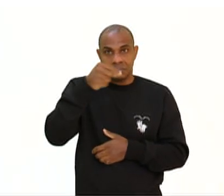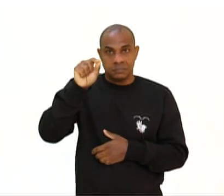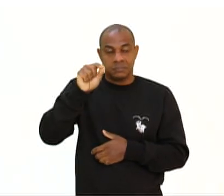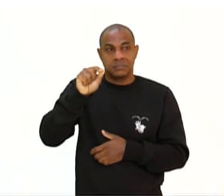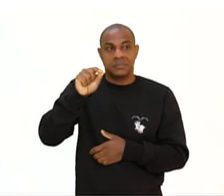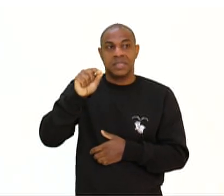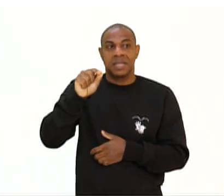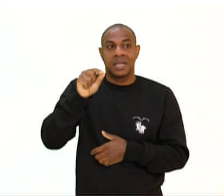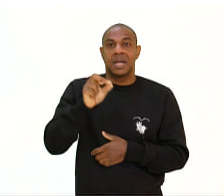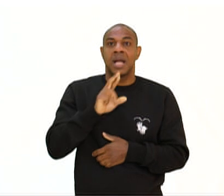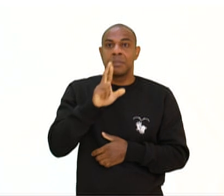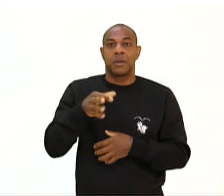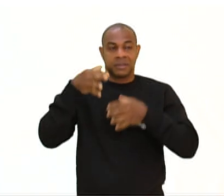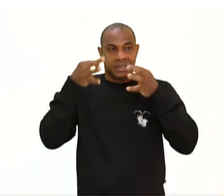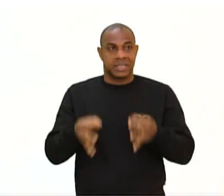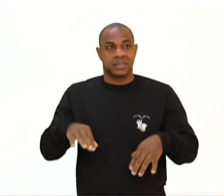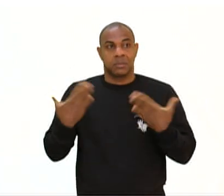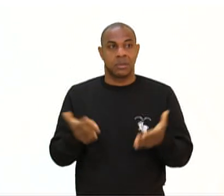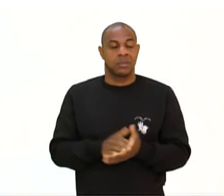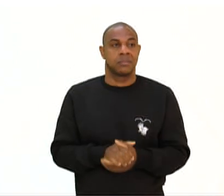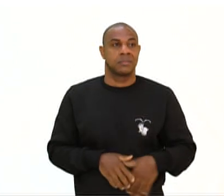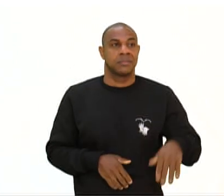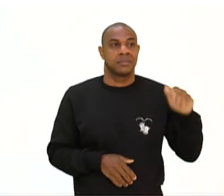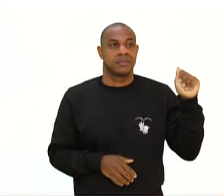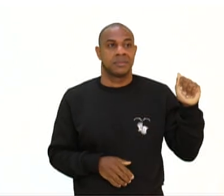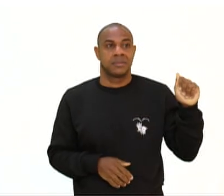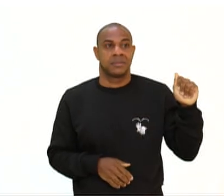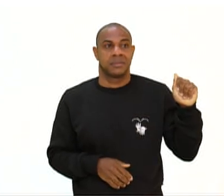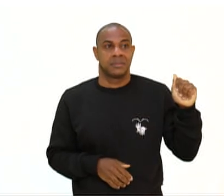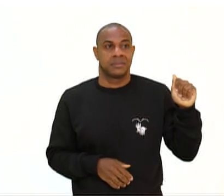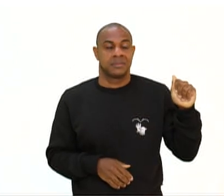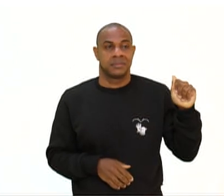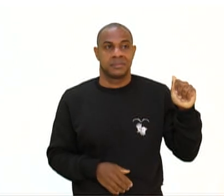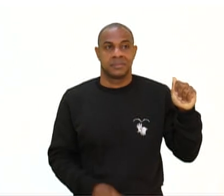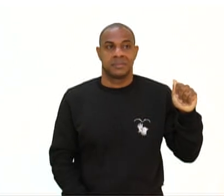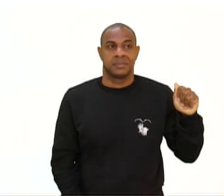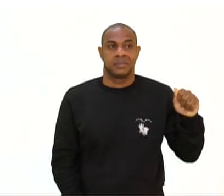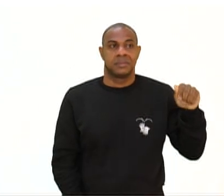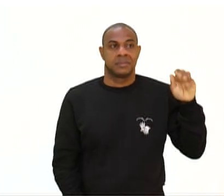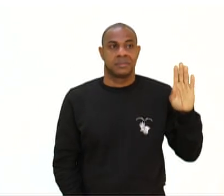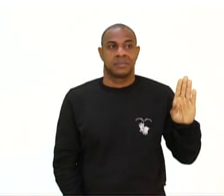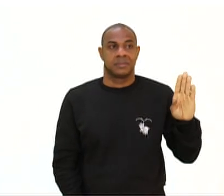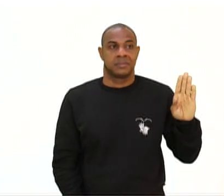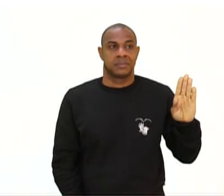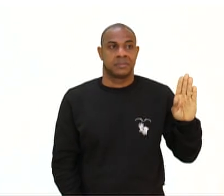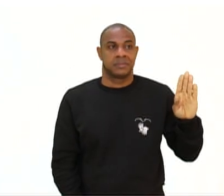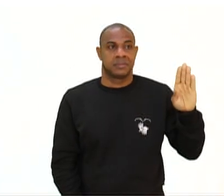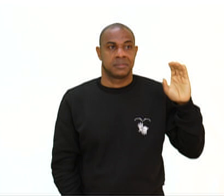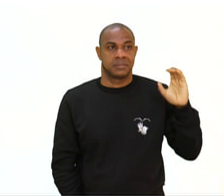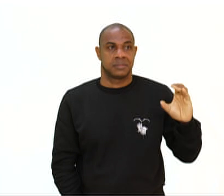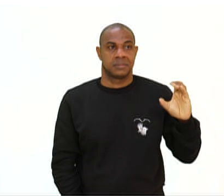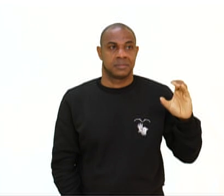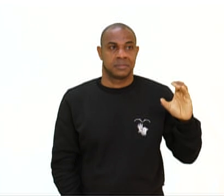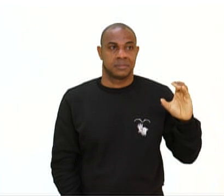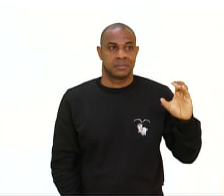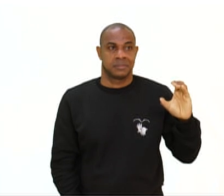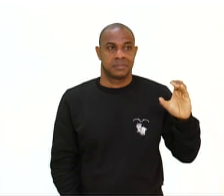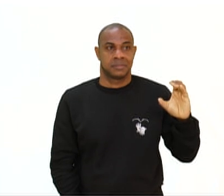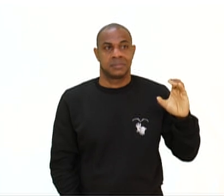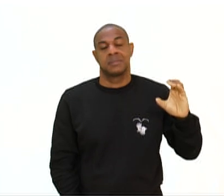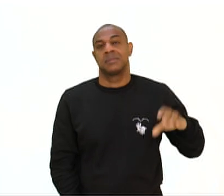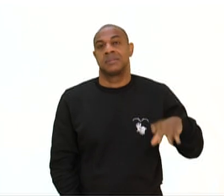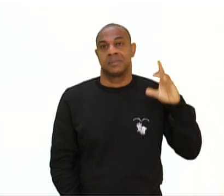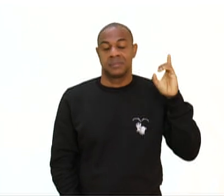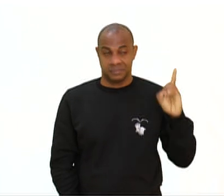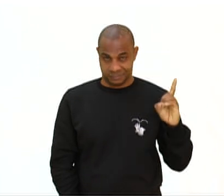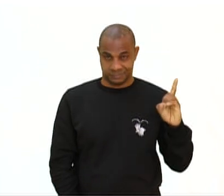costs not much to fly to São Paulo? It costs too many to fly to Europe? You have too much brothers